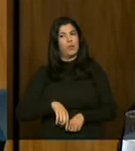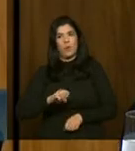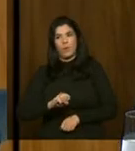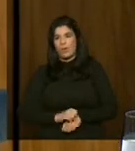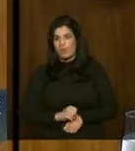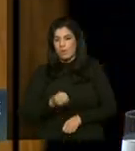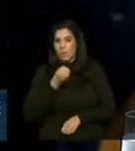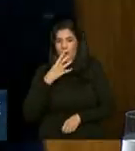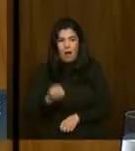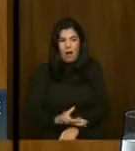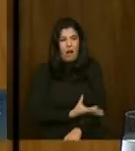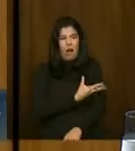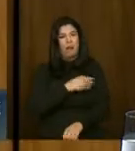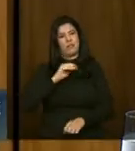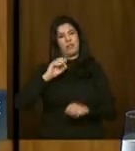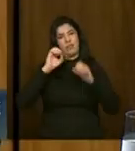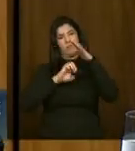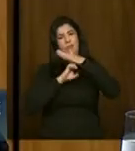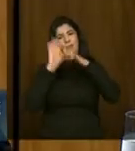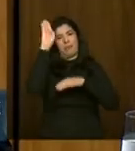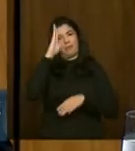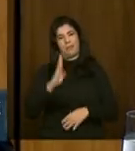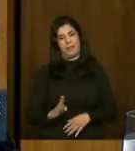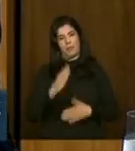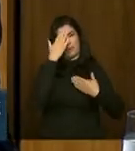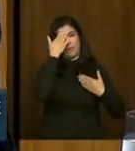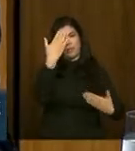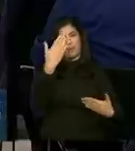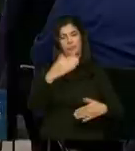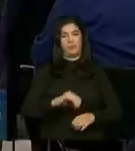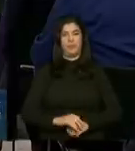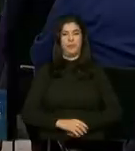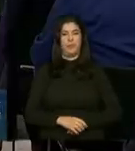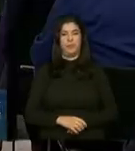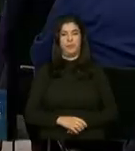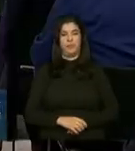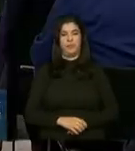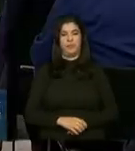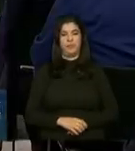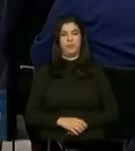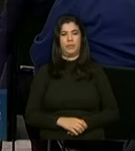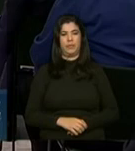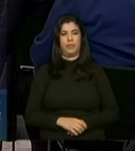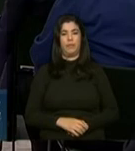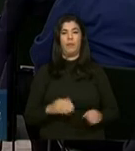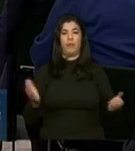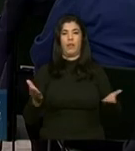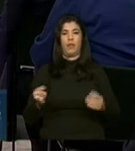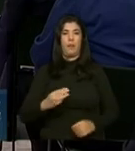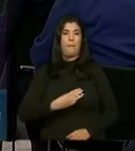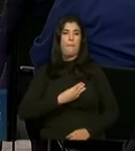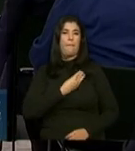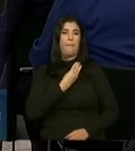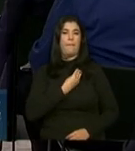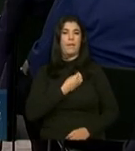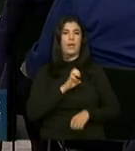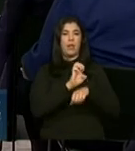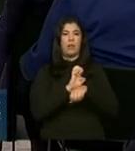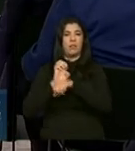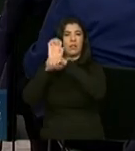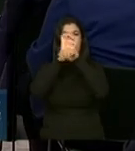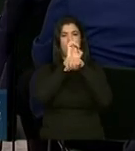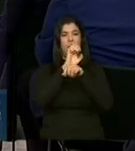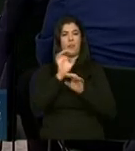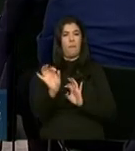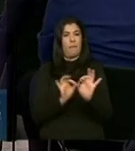do empresariado brasileiro. Obrigado, ministro. Com a palavra, a ministra de Estado do Planejamento,